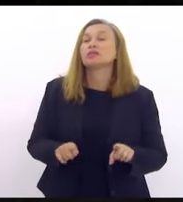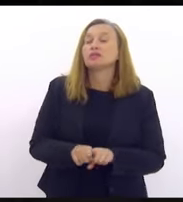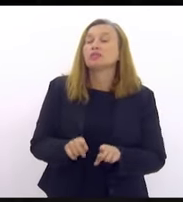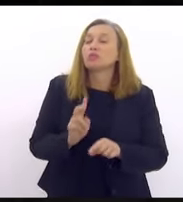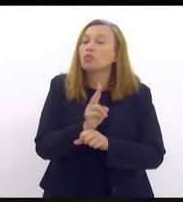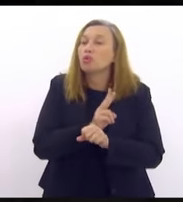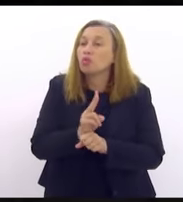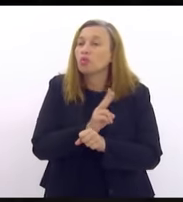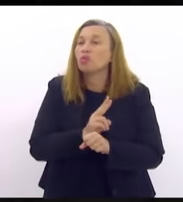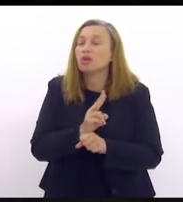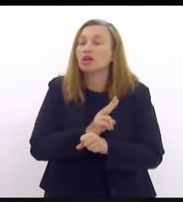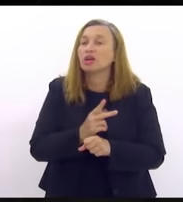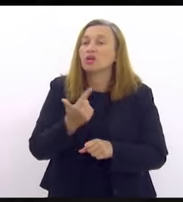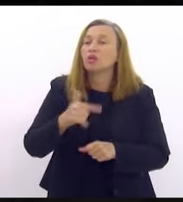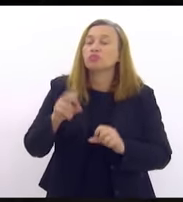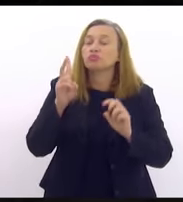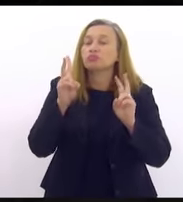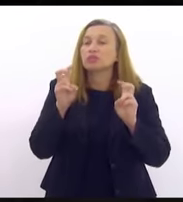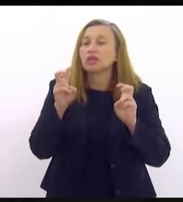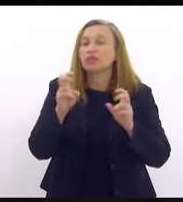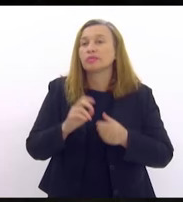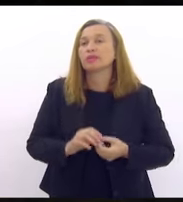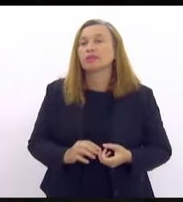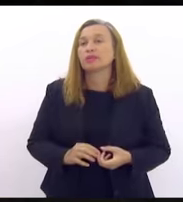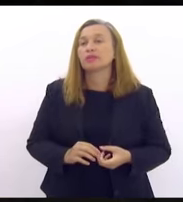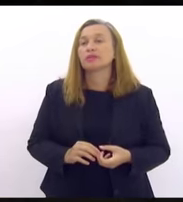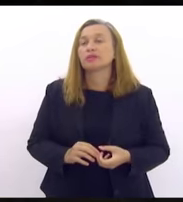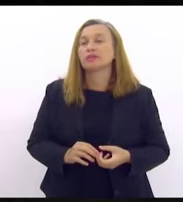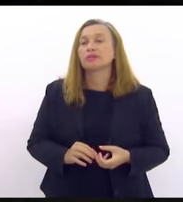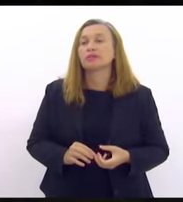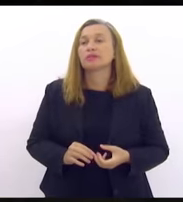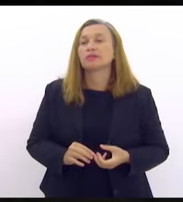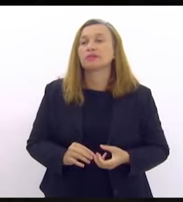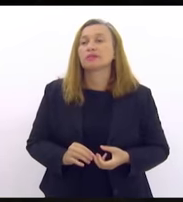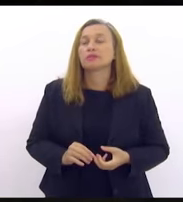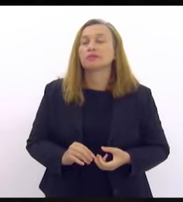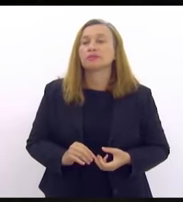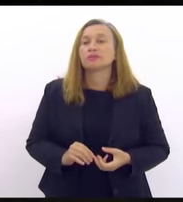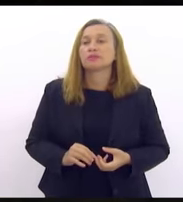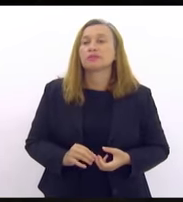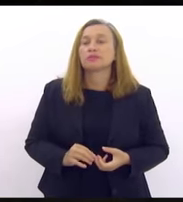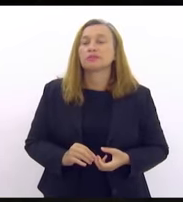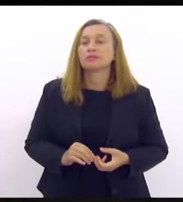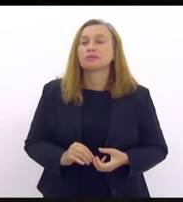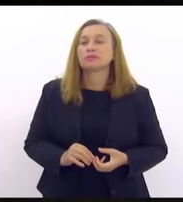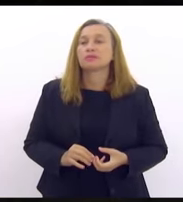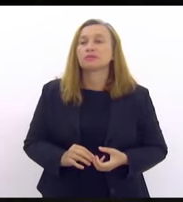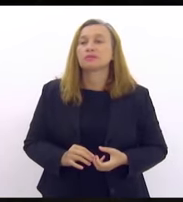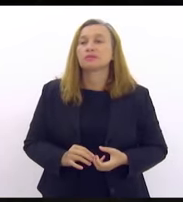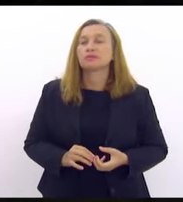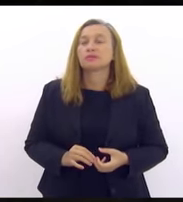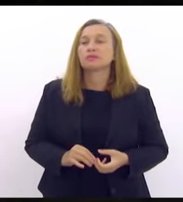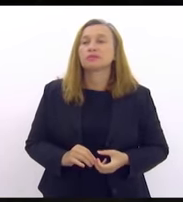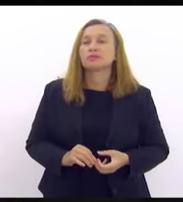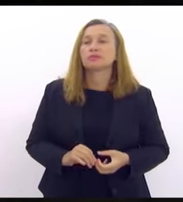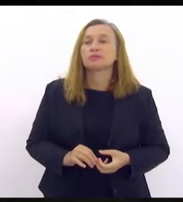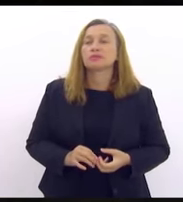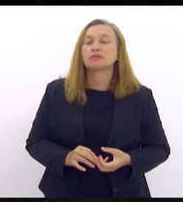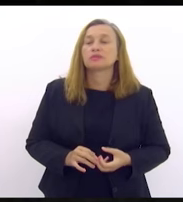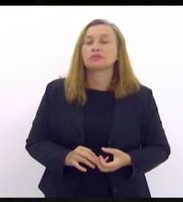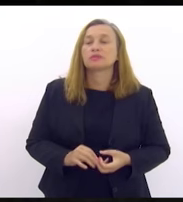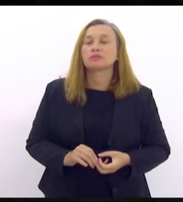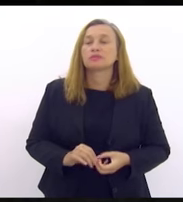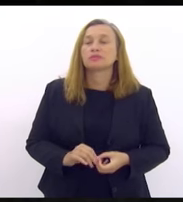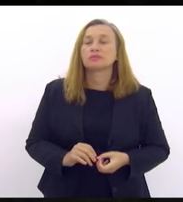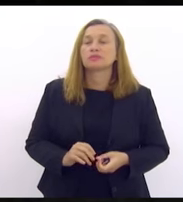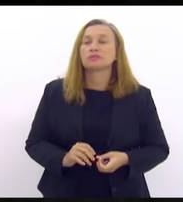abordar um outro tema eh que passa ao lado do direito trabalho que